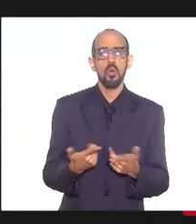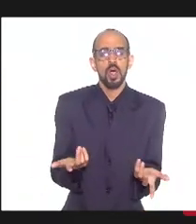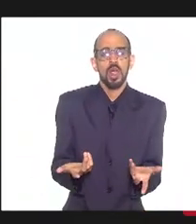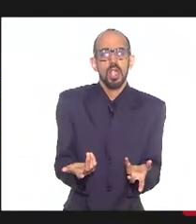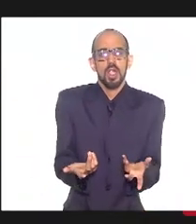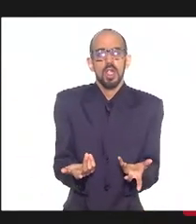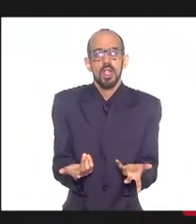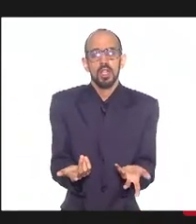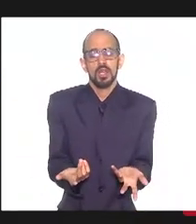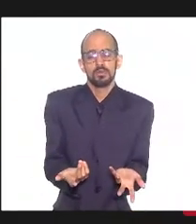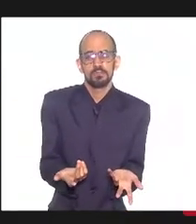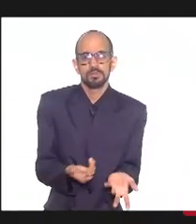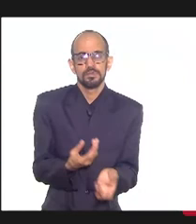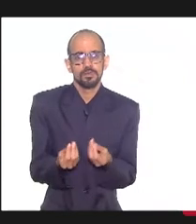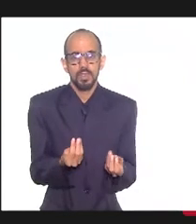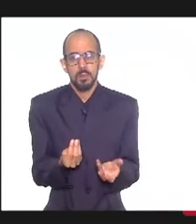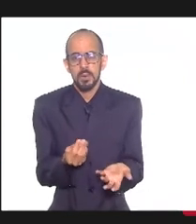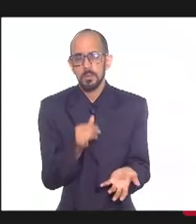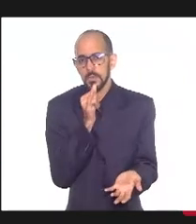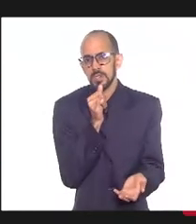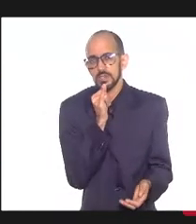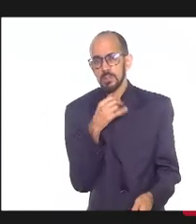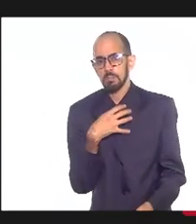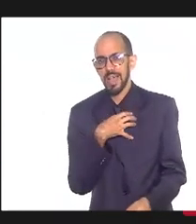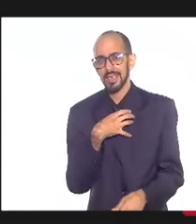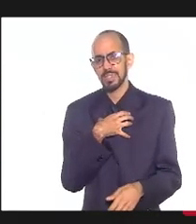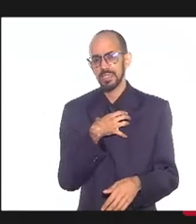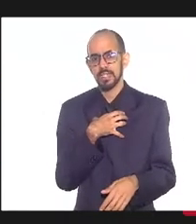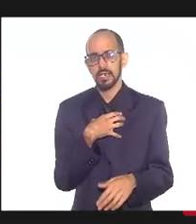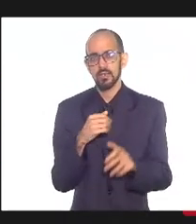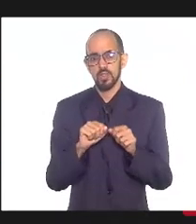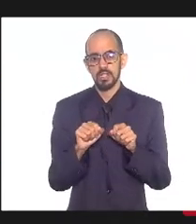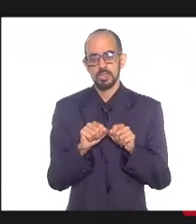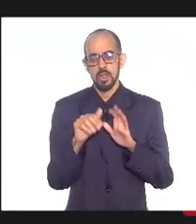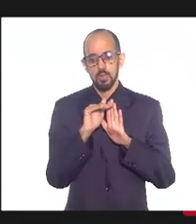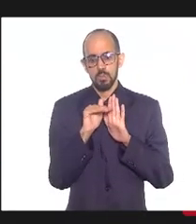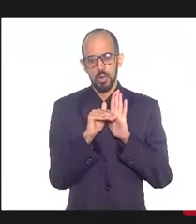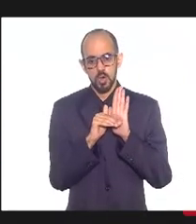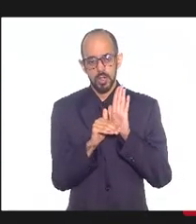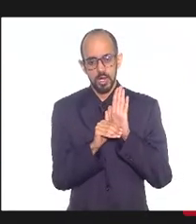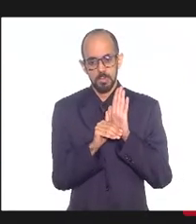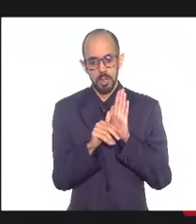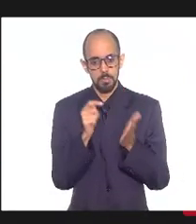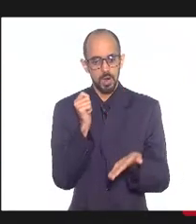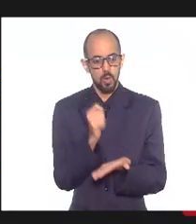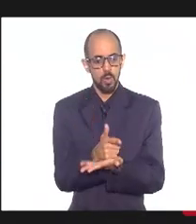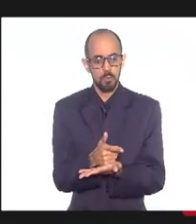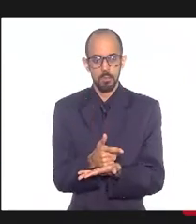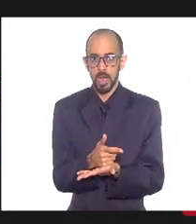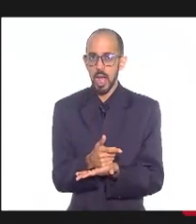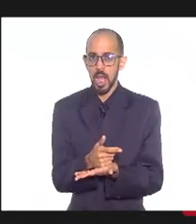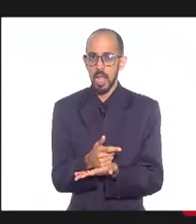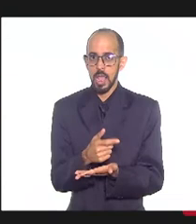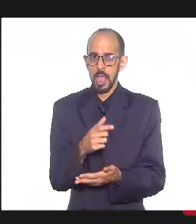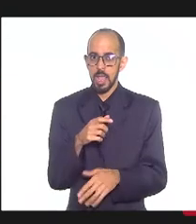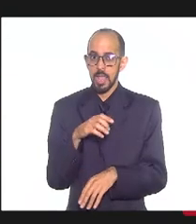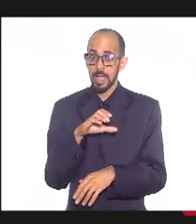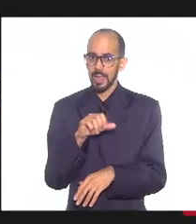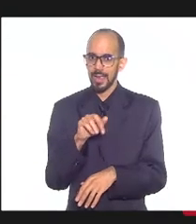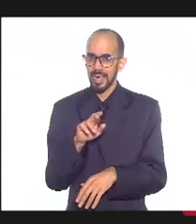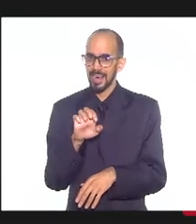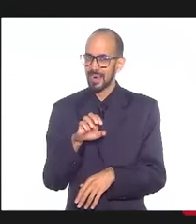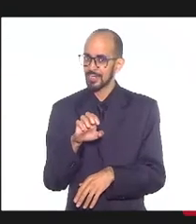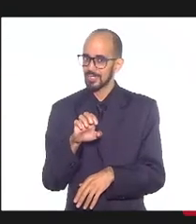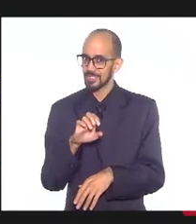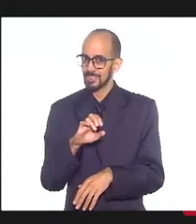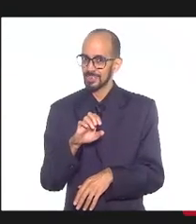a gente, Bahia, lançar um programa para importar acarajé, uma coisa totalmente